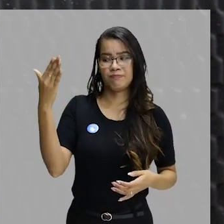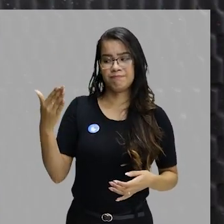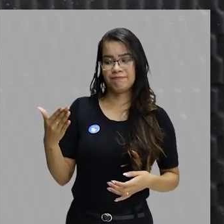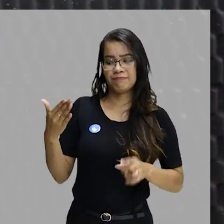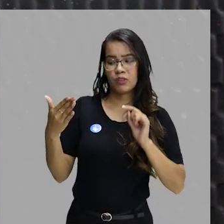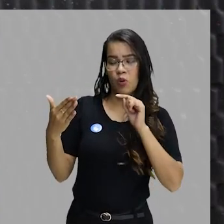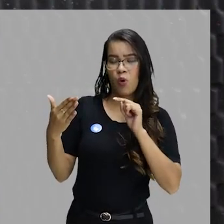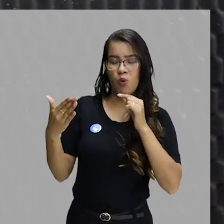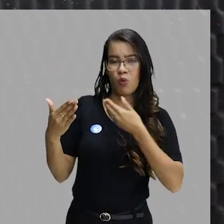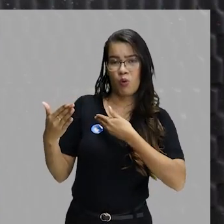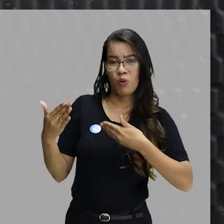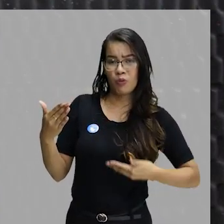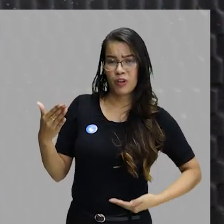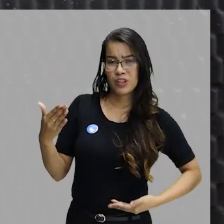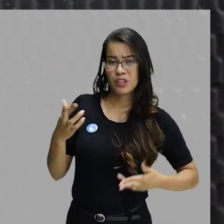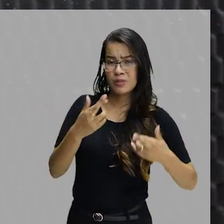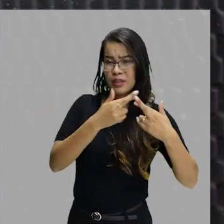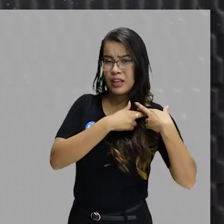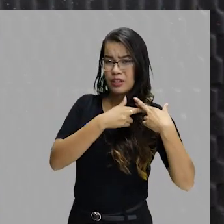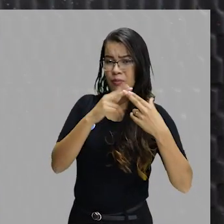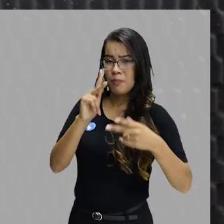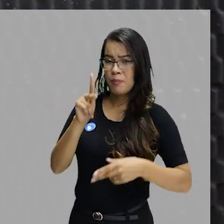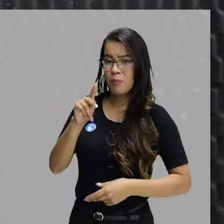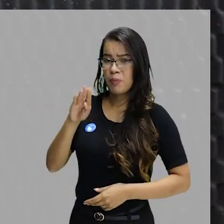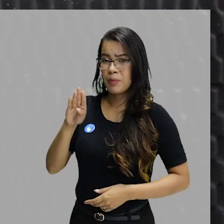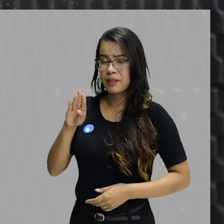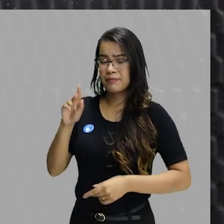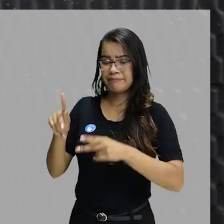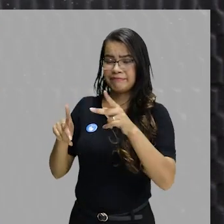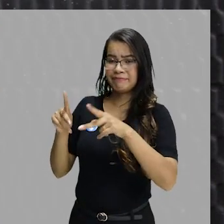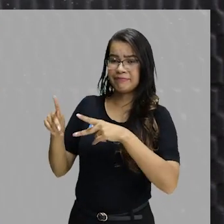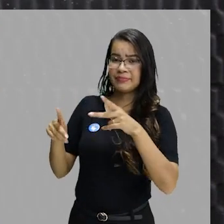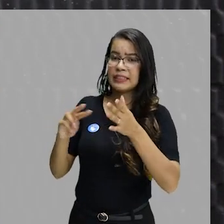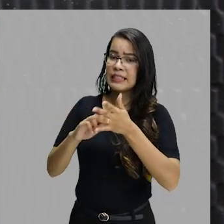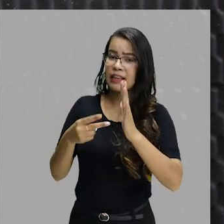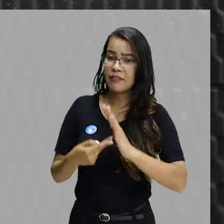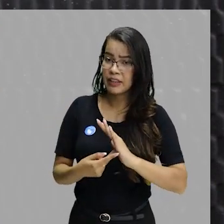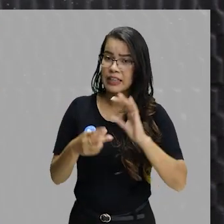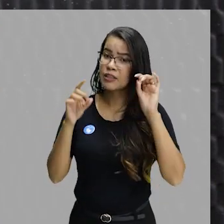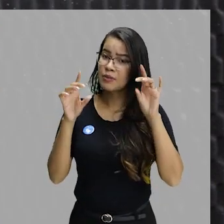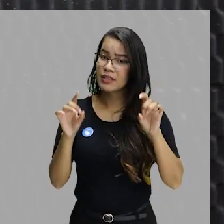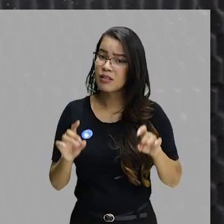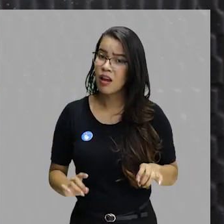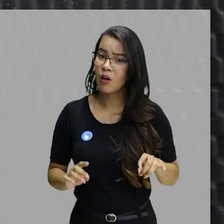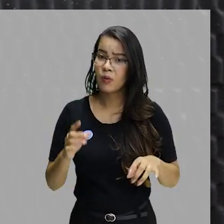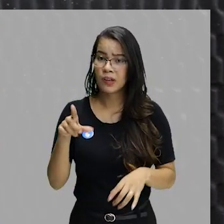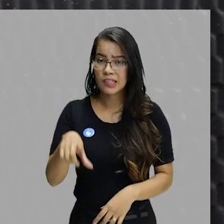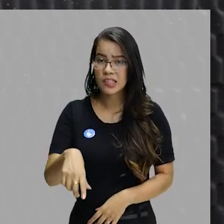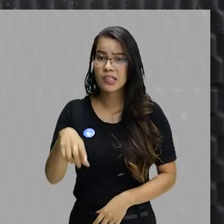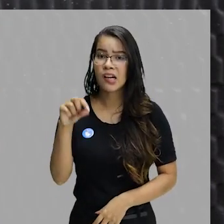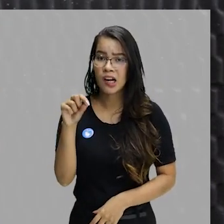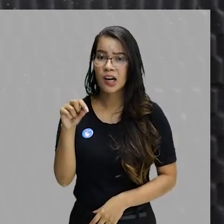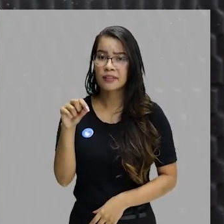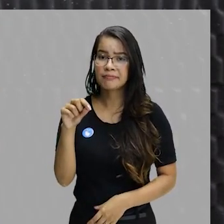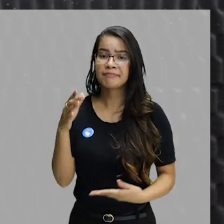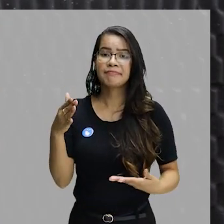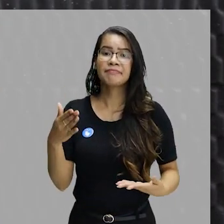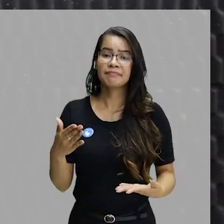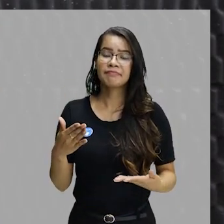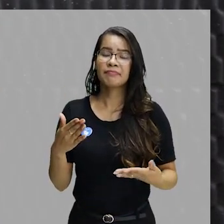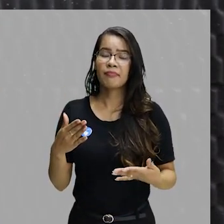as principais decisões políticas na república vão estar nas mãos do Senado. Apesar de saber que aqui existem